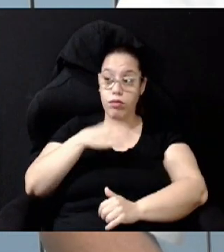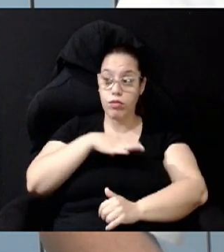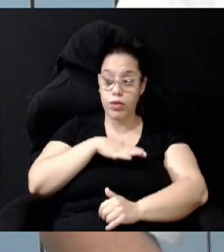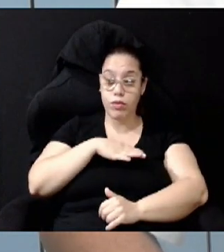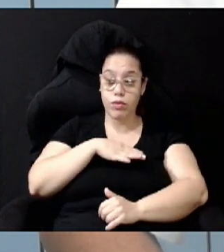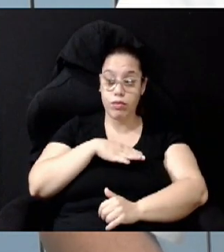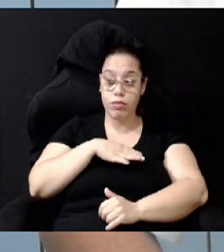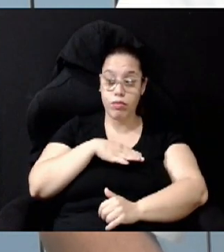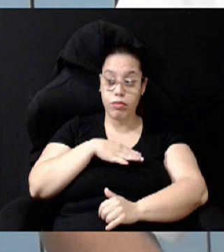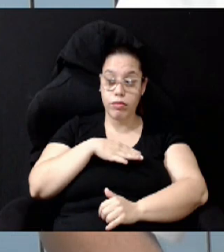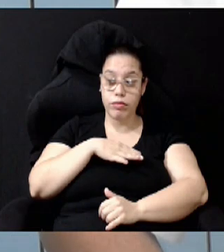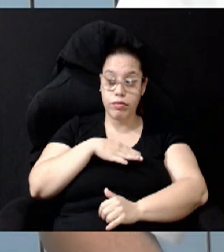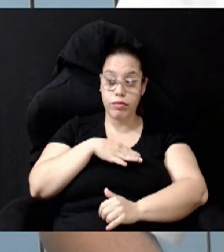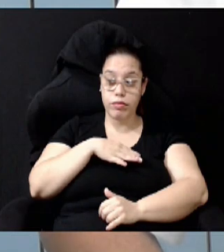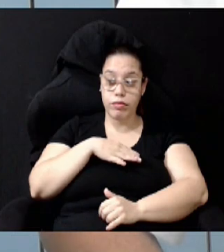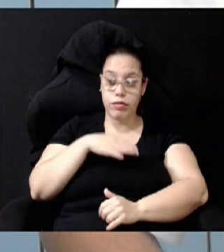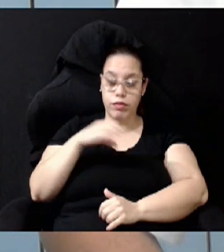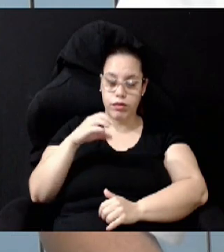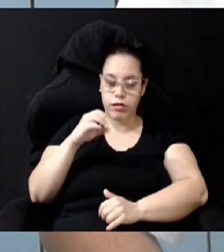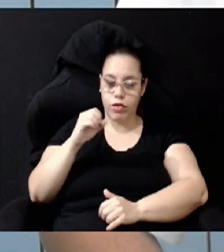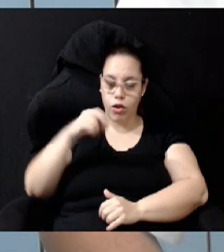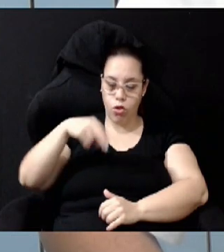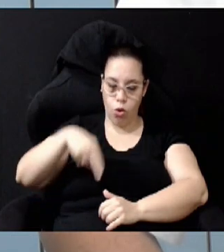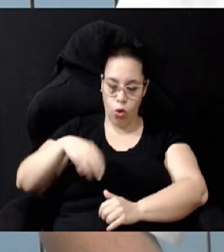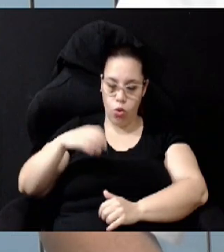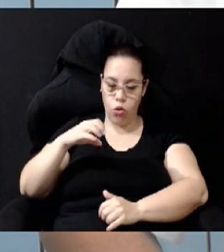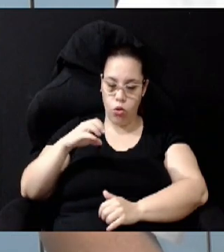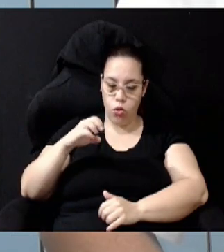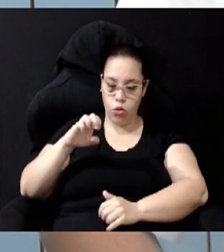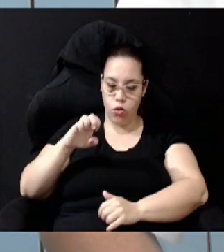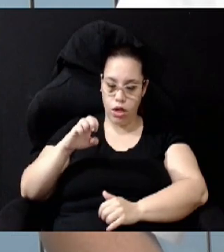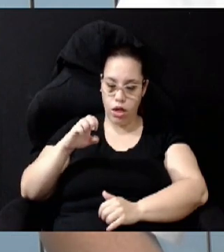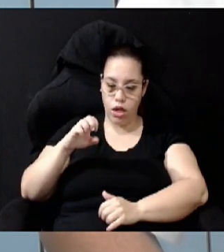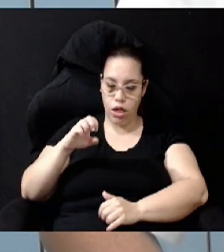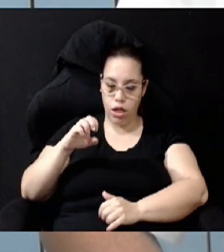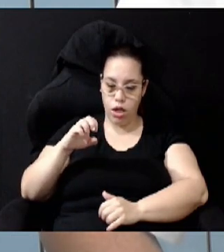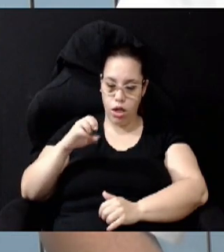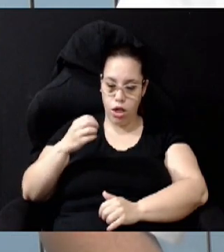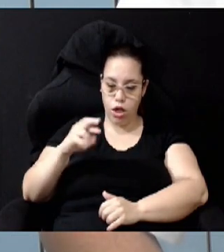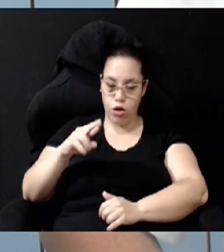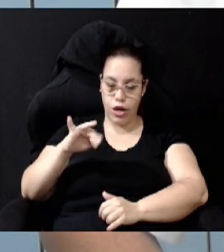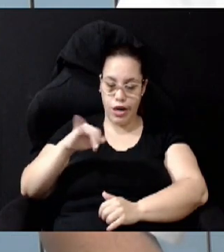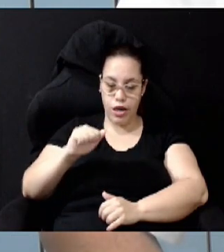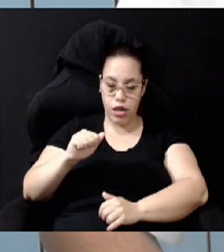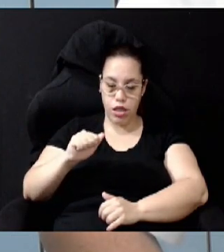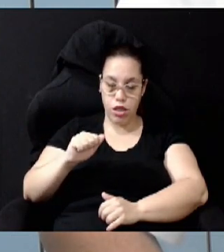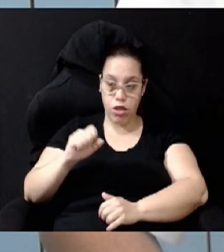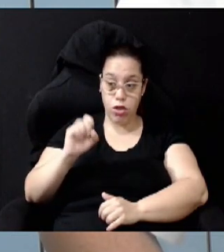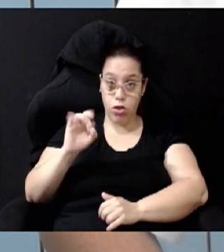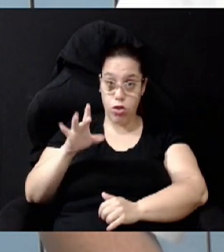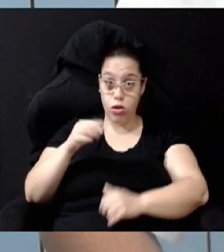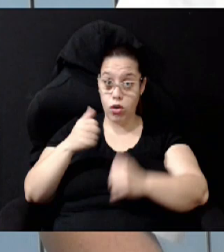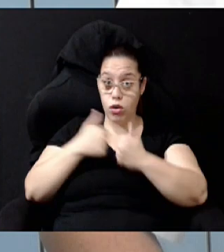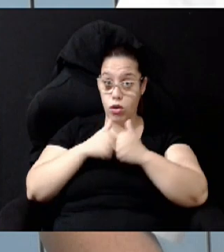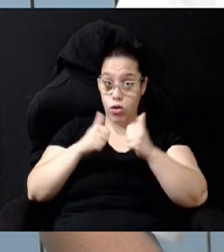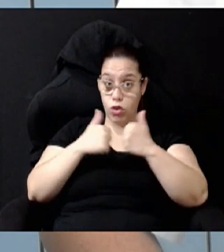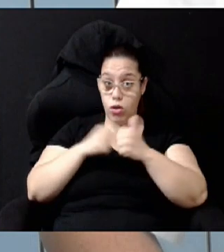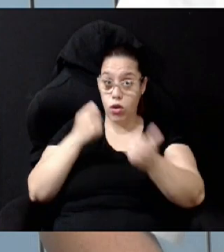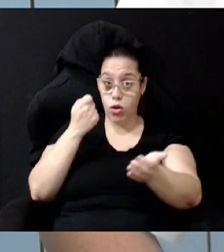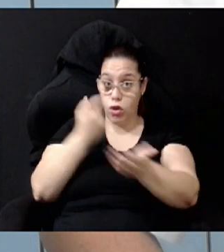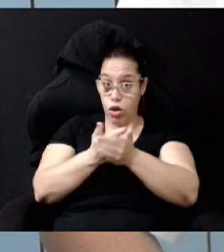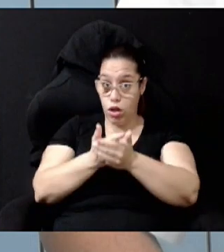que a concessionária que atualmente opera em Campinas, ela só opera transporte ou ela vende ônibus